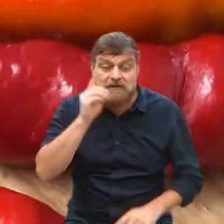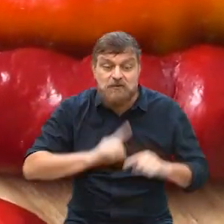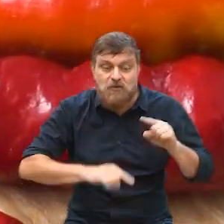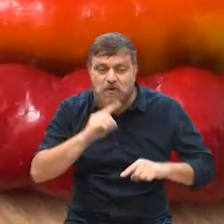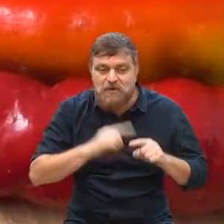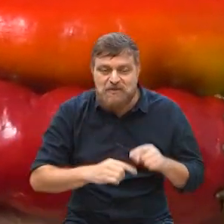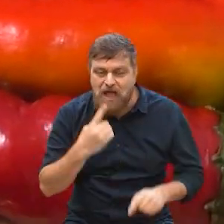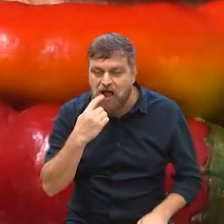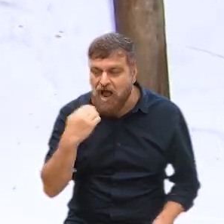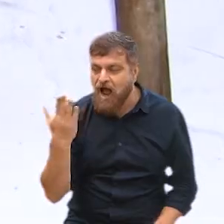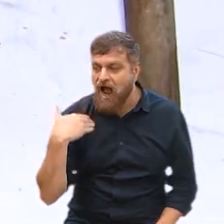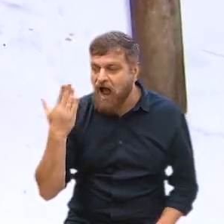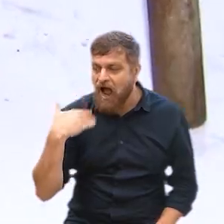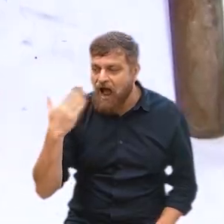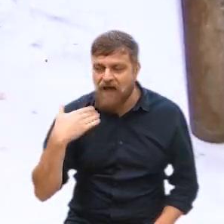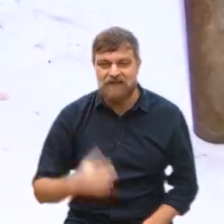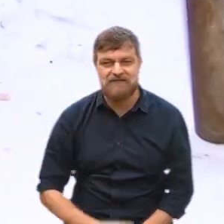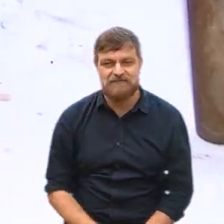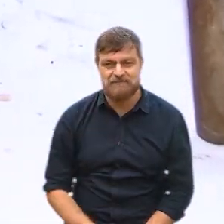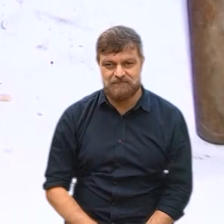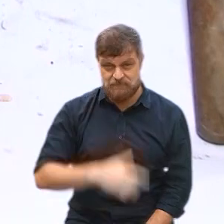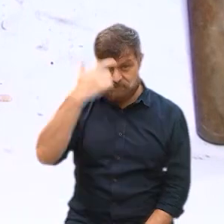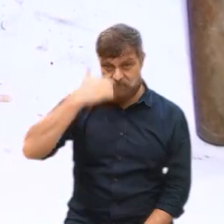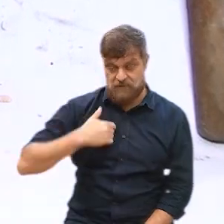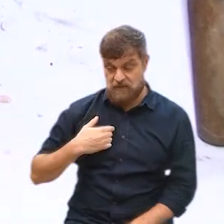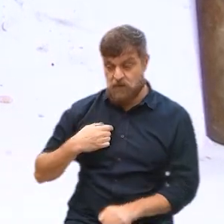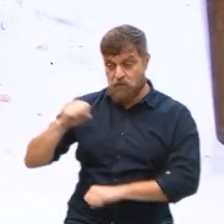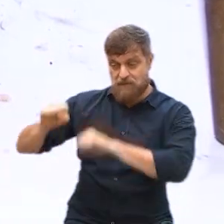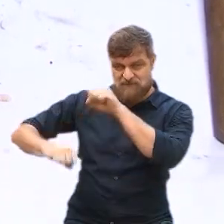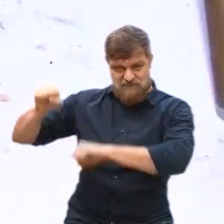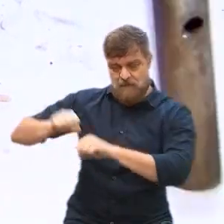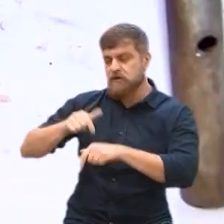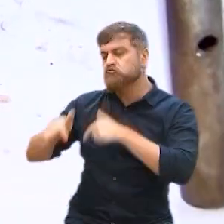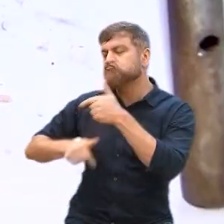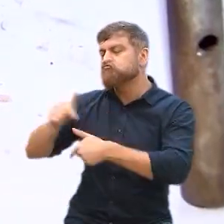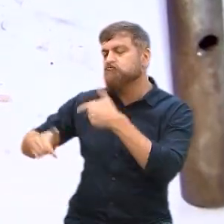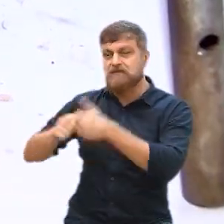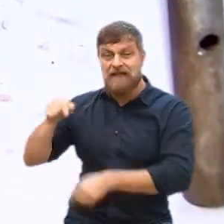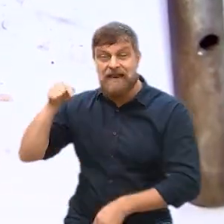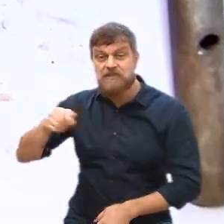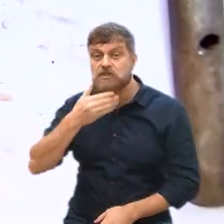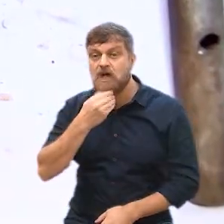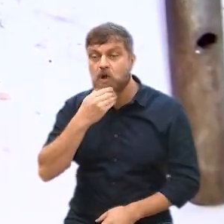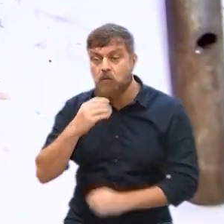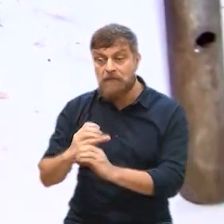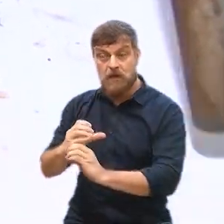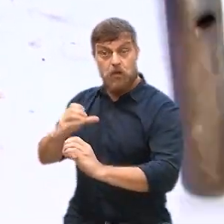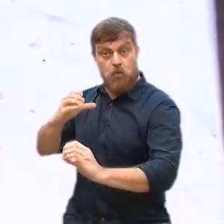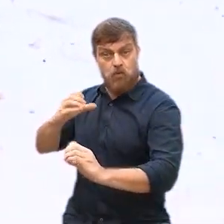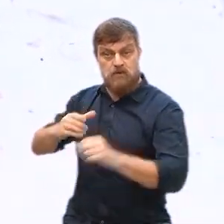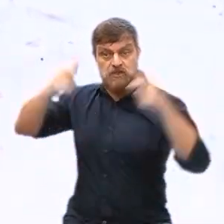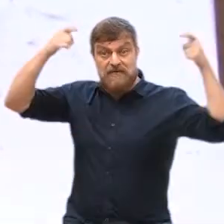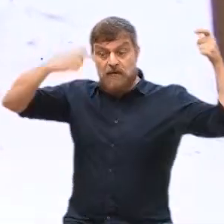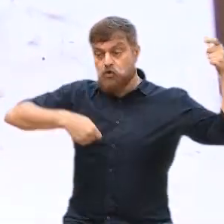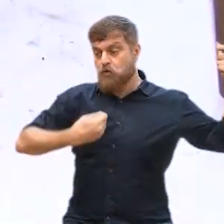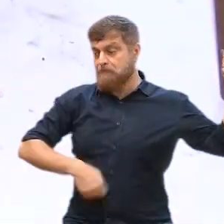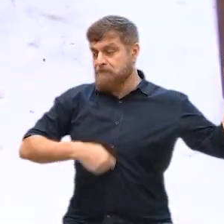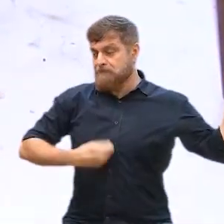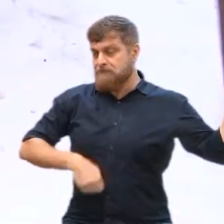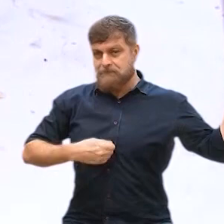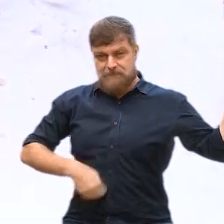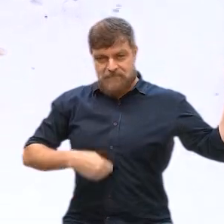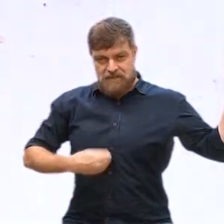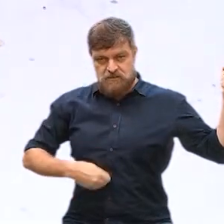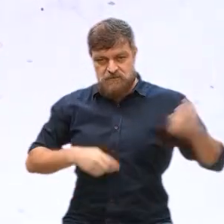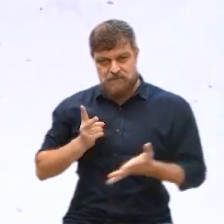história pessoal. Sim. Eu trabalhava numa empresa e tinha um mexicano, um engenheiro mexicano, que sempre levava